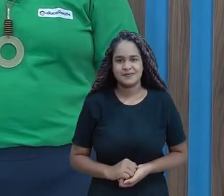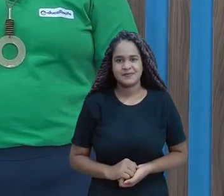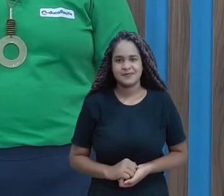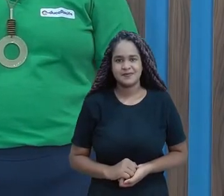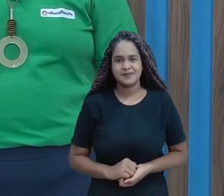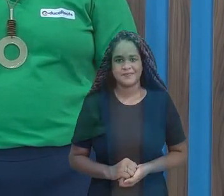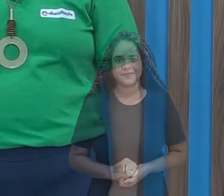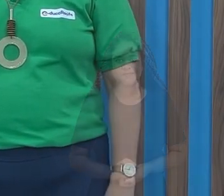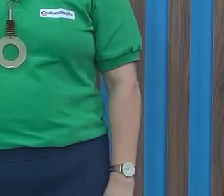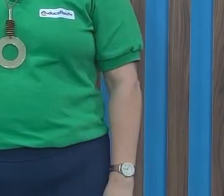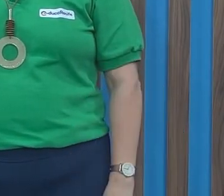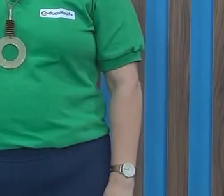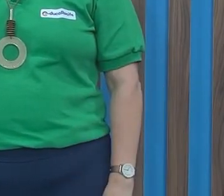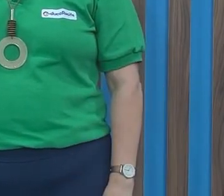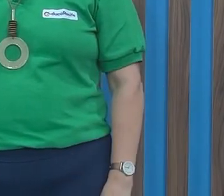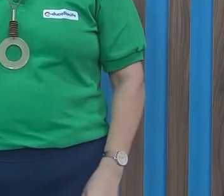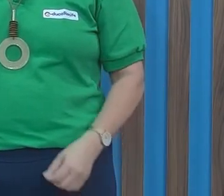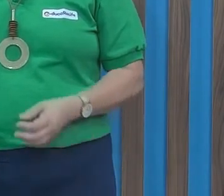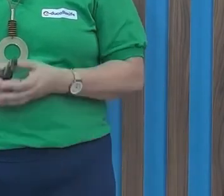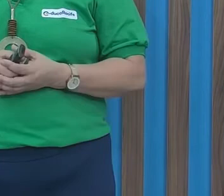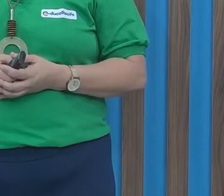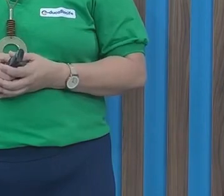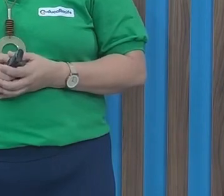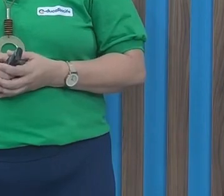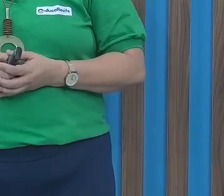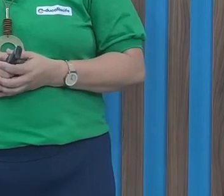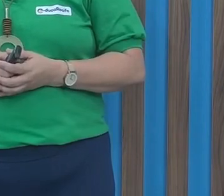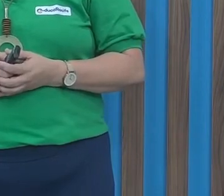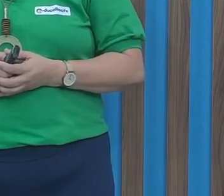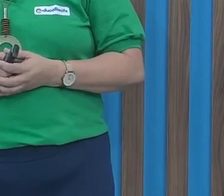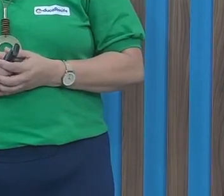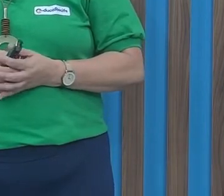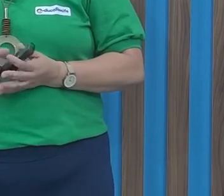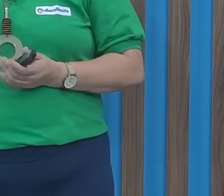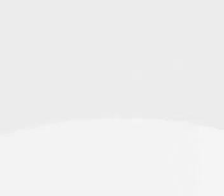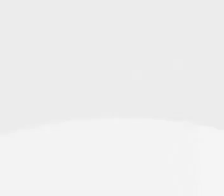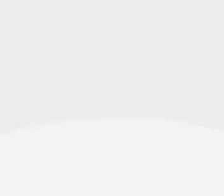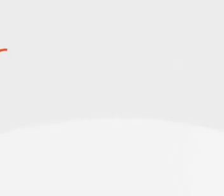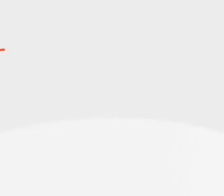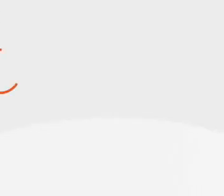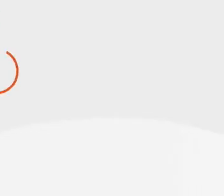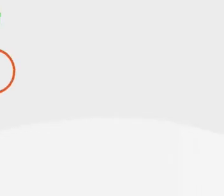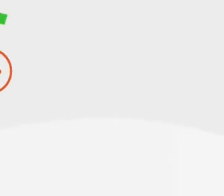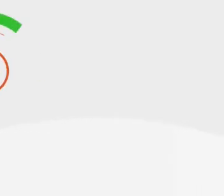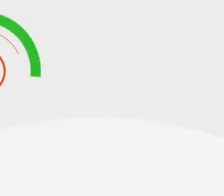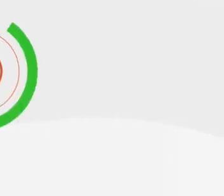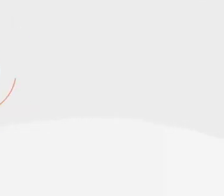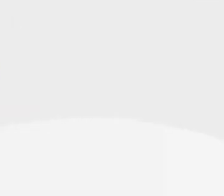Tchau, gente.